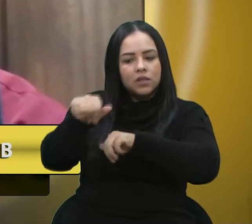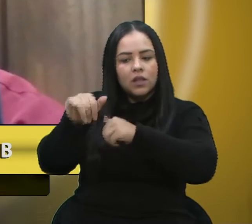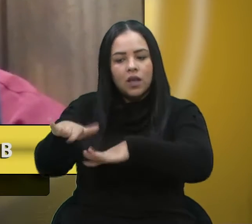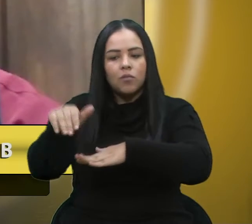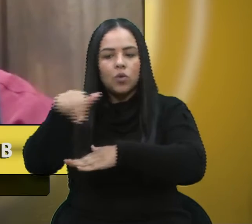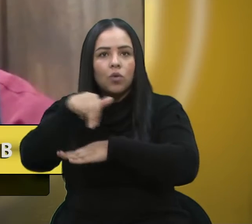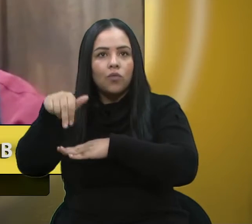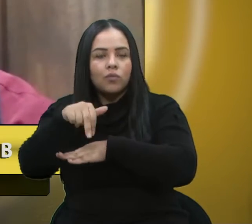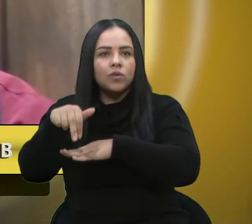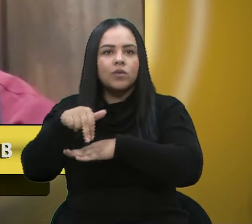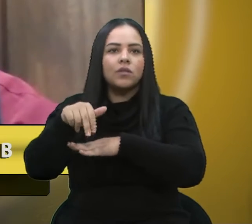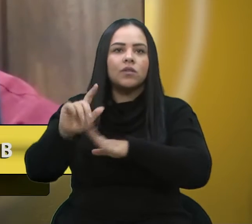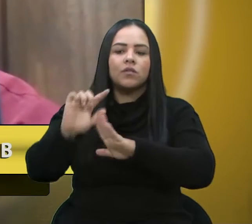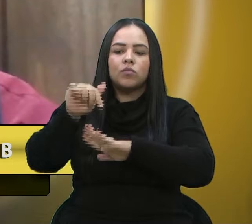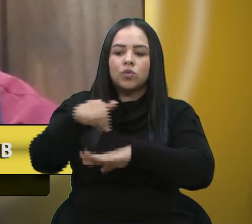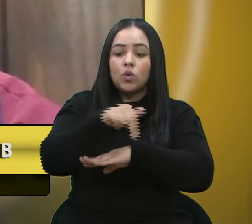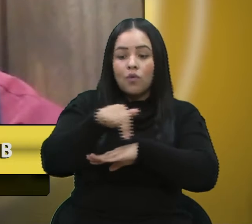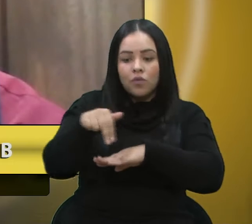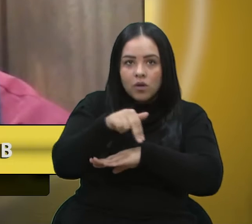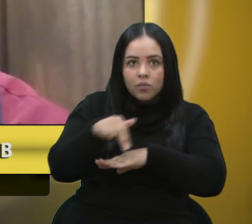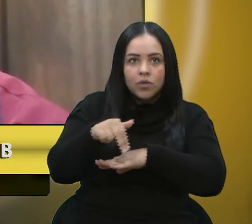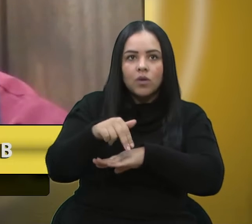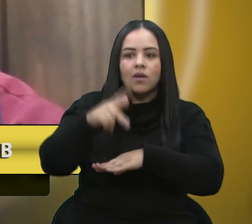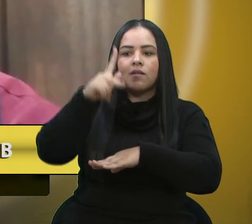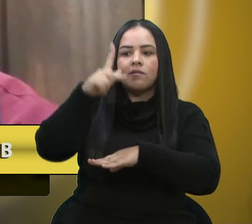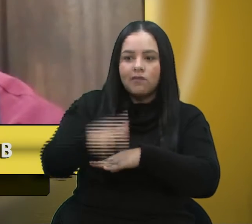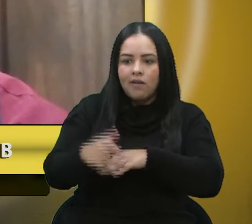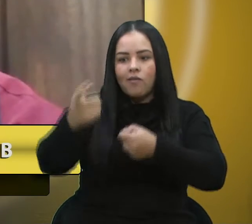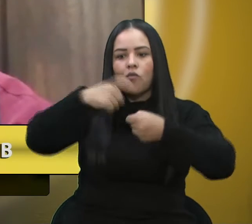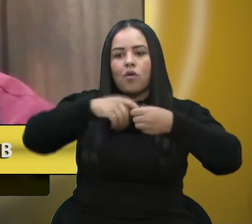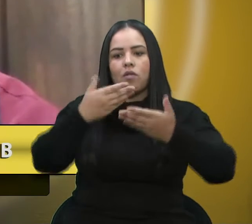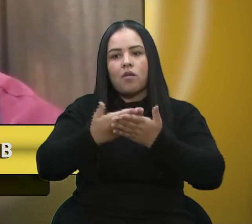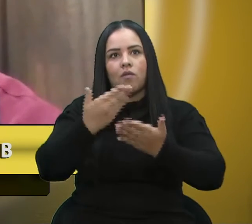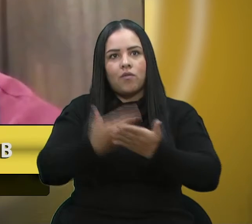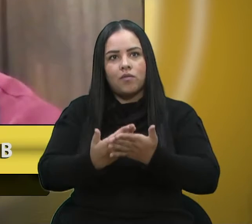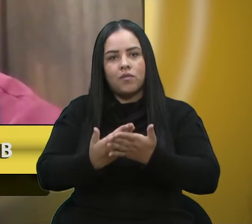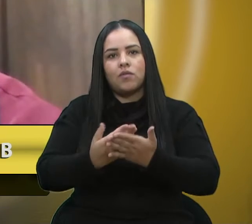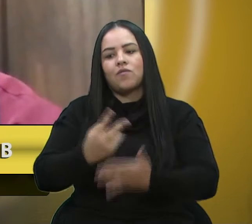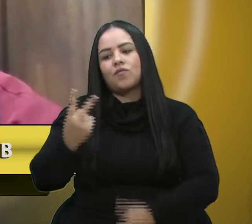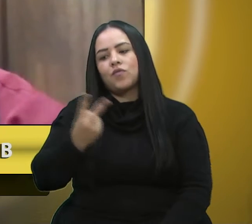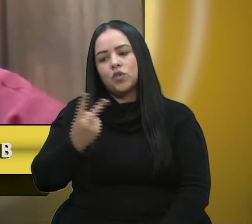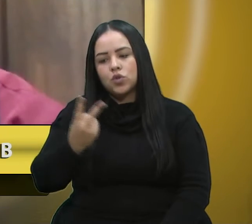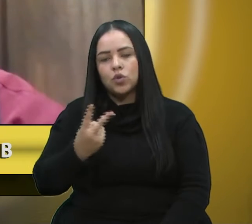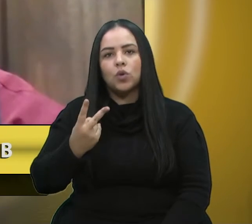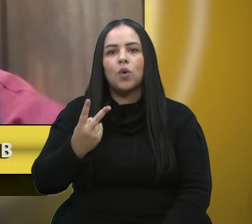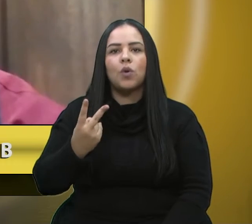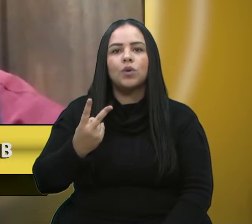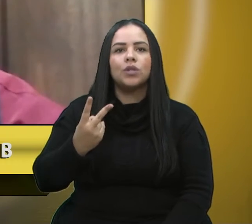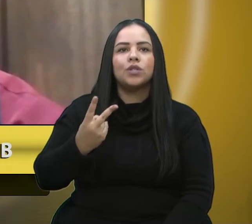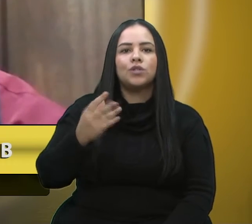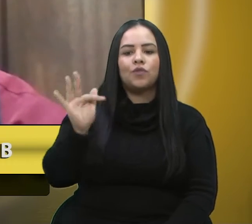Aí em novembro, decisão judicial, o governo cancela a volta às aulas. 22 de fevereiro, o